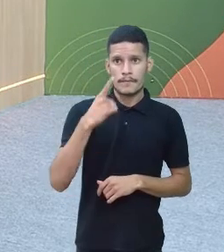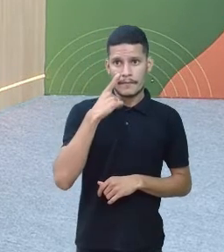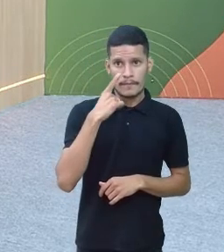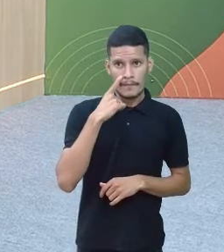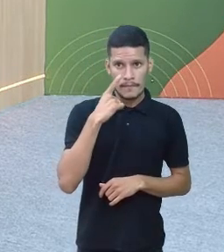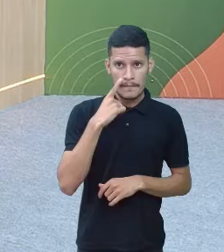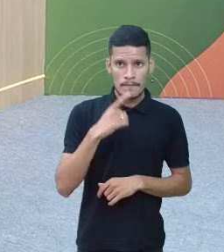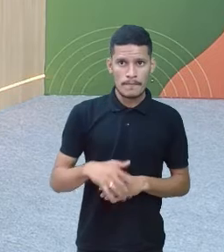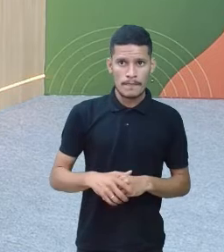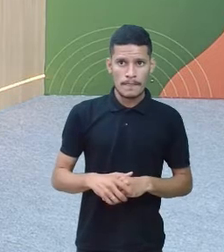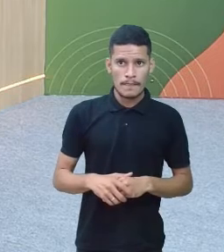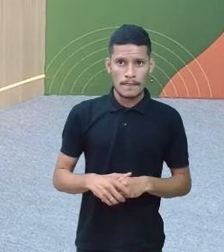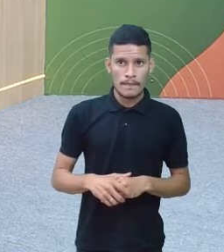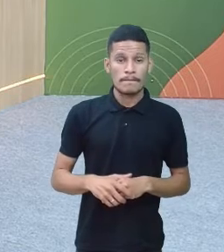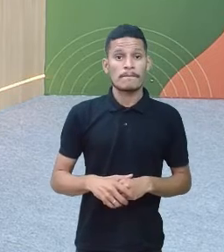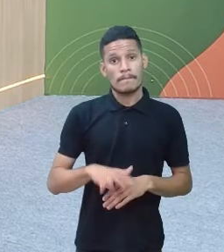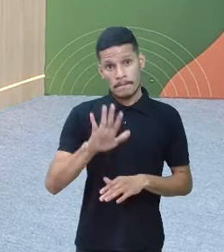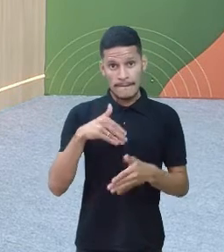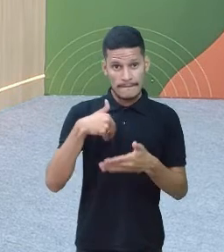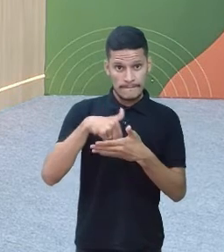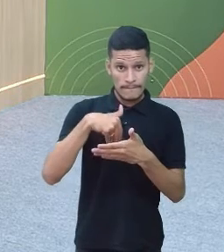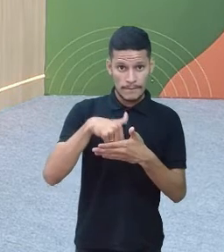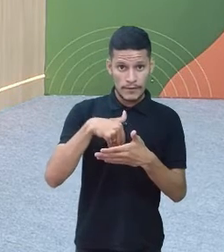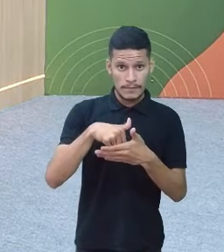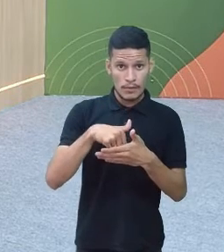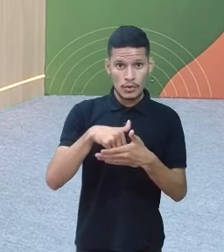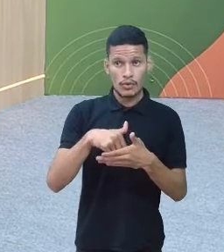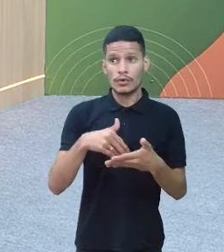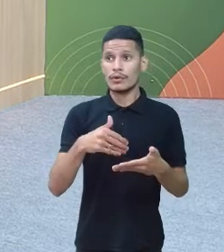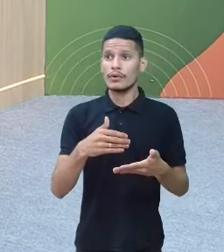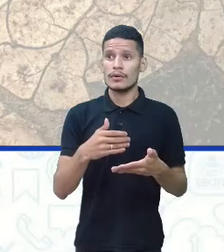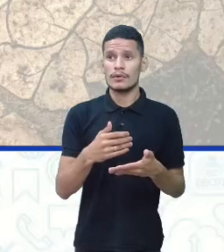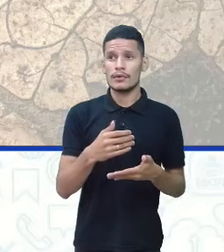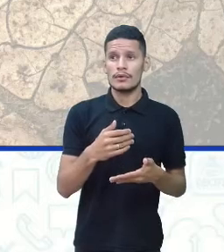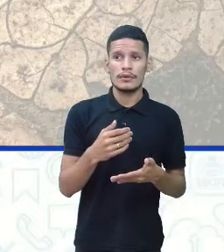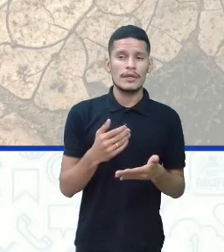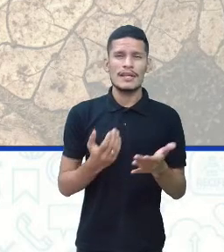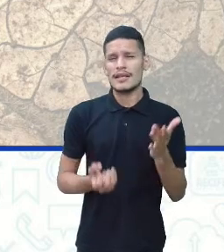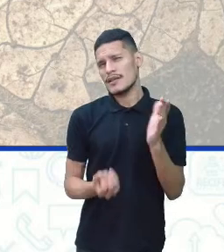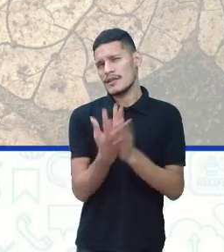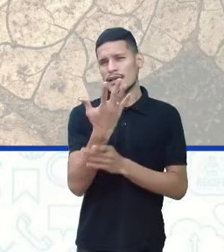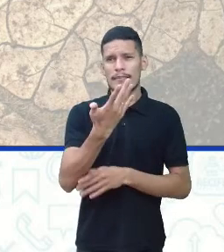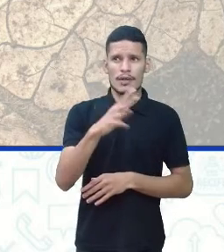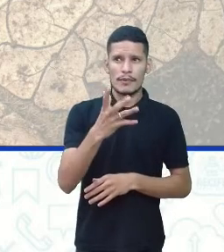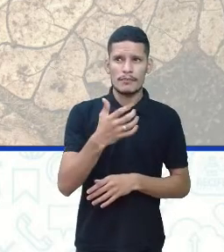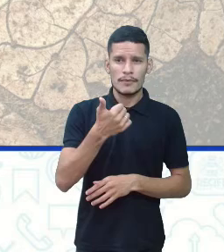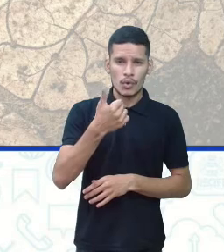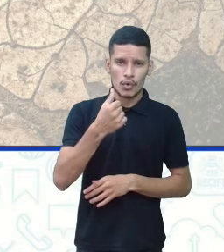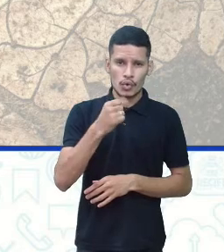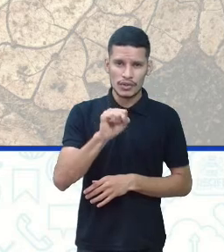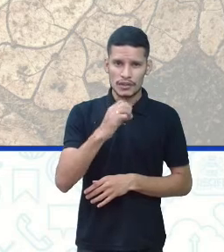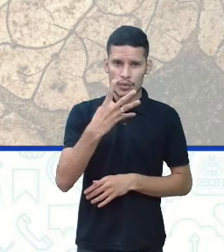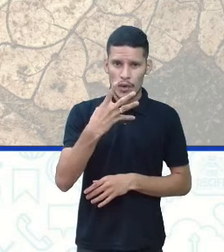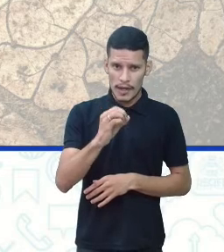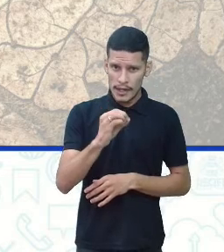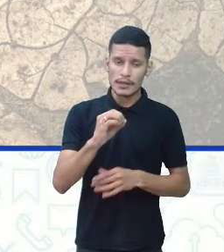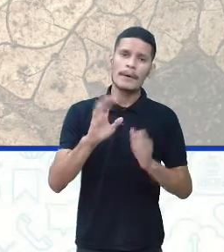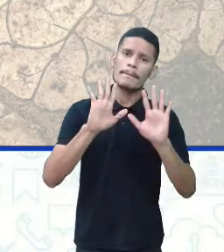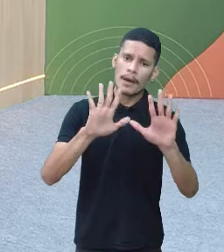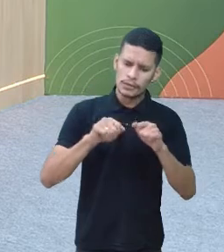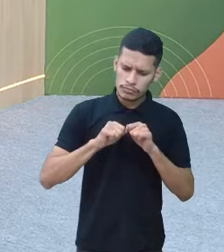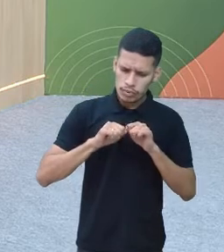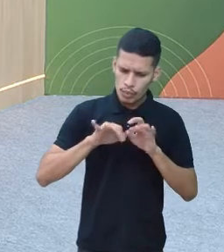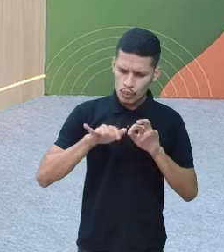Vamos lá. O futebol, ele surge lá por 1840, ele vai se